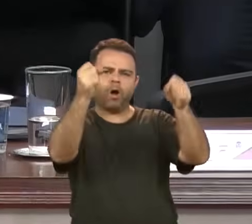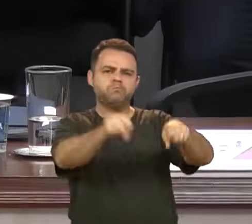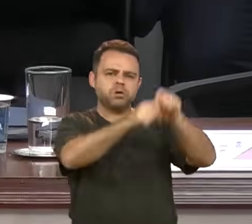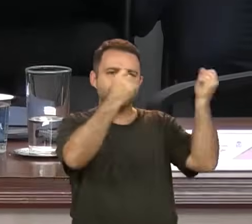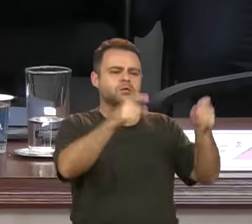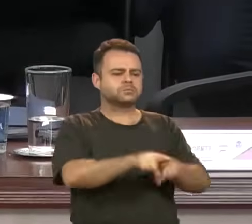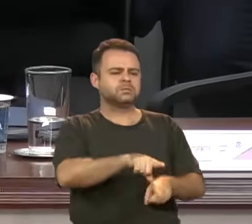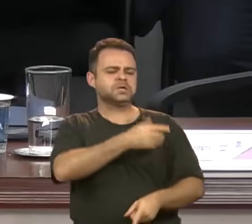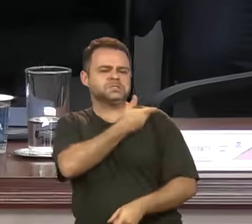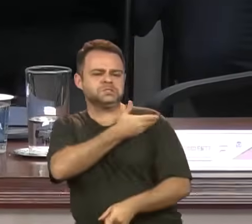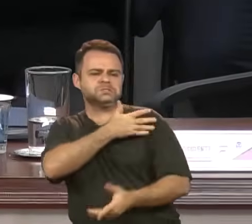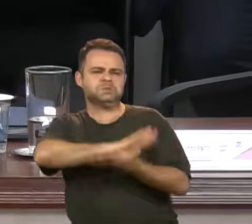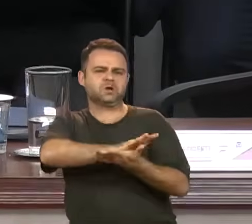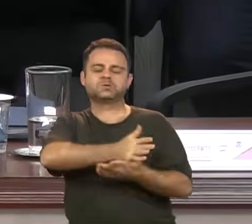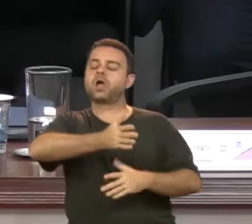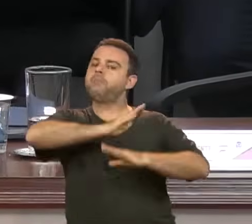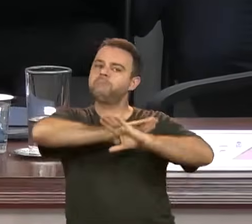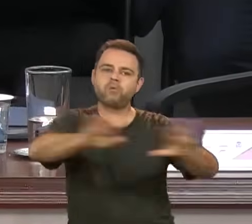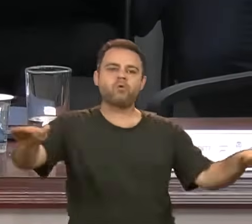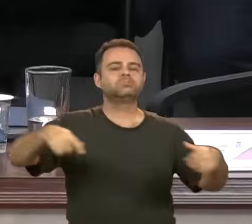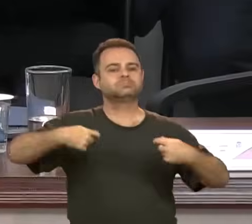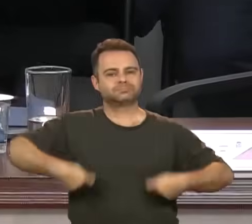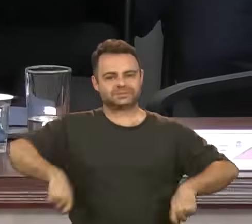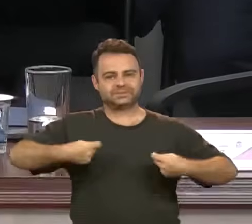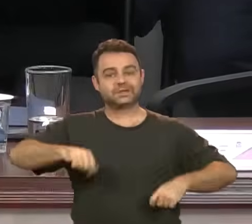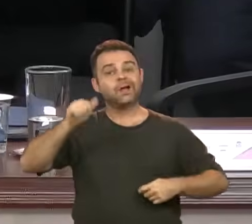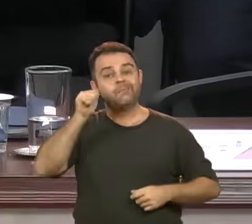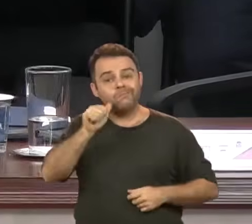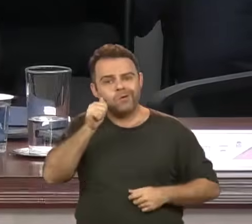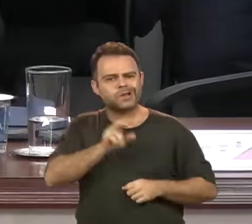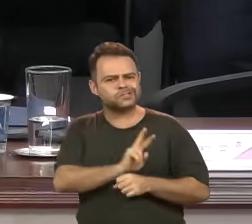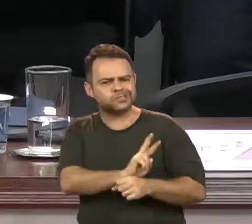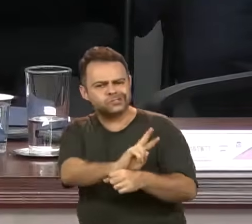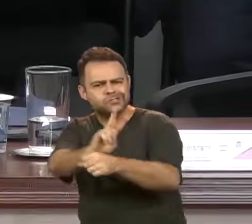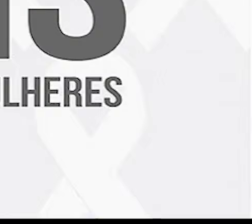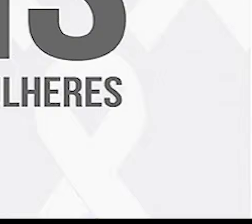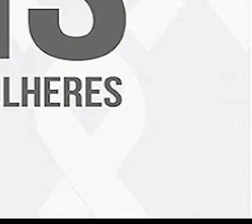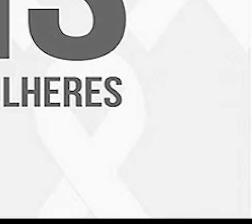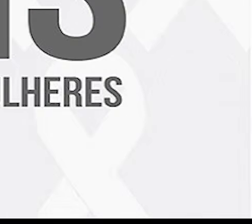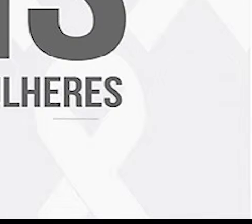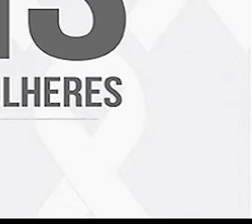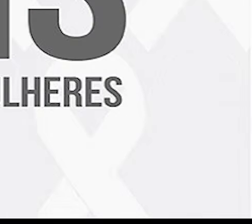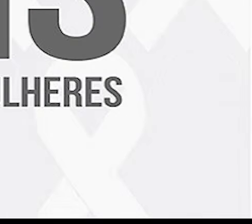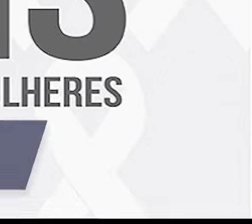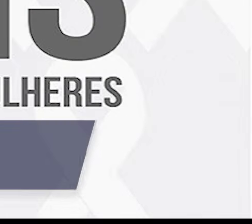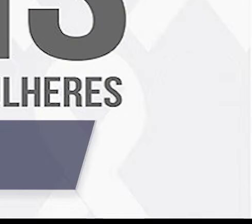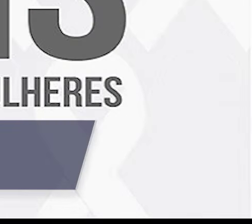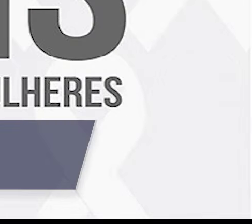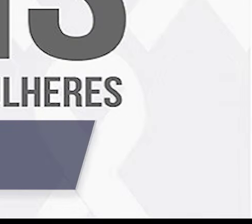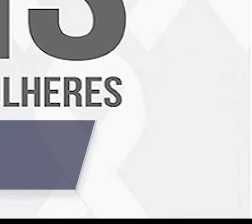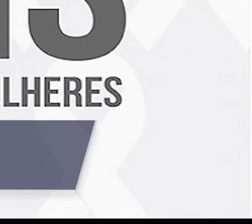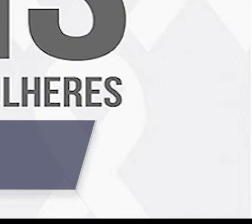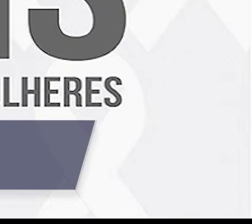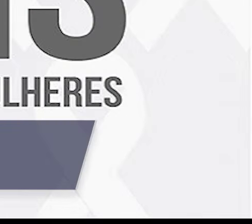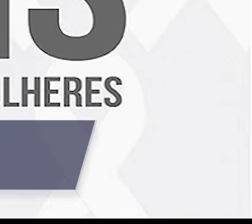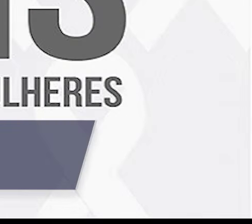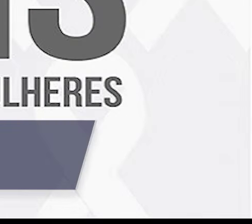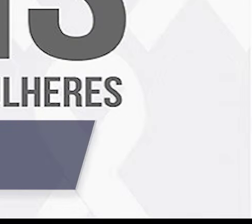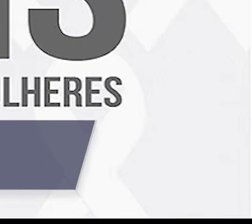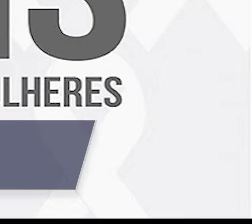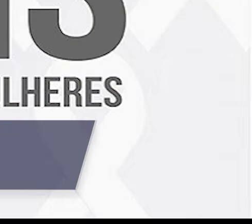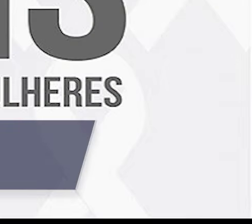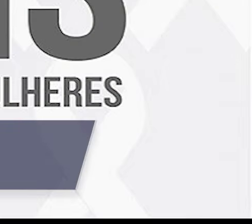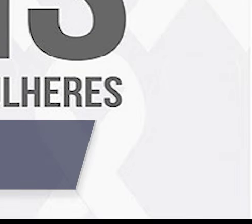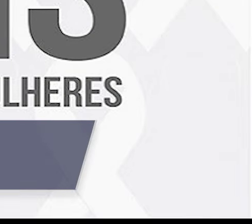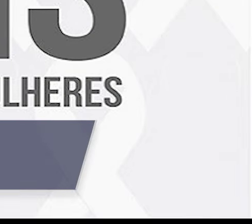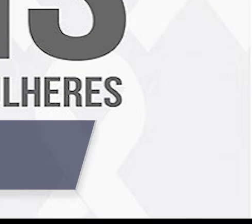isso que nós vamos lutar para que possamos defender as mulheres riopretenses com unhas e dentes. Obrigado a todos. Saiba mais sobre as leis municipais em vigor no site